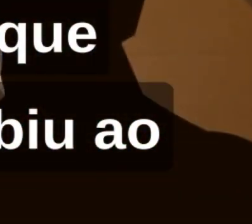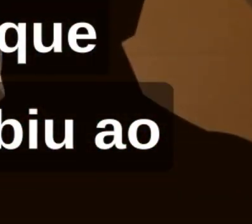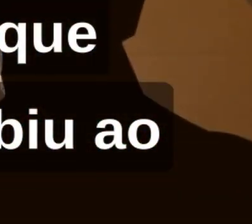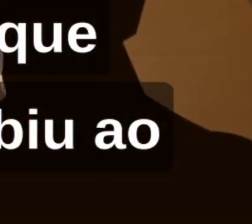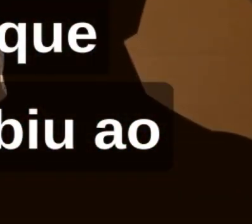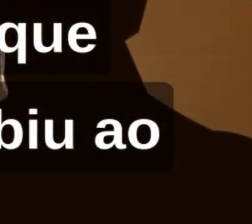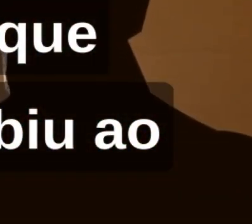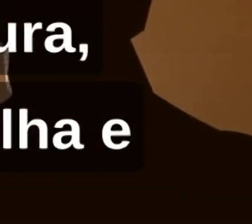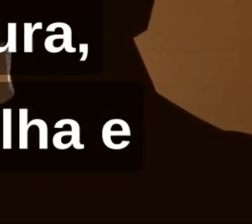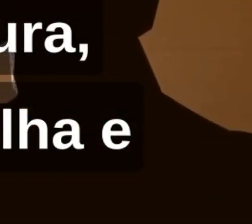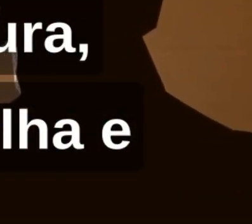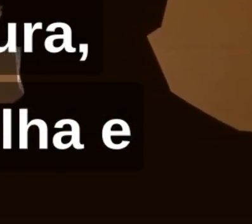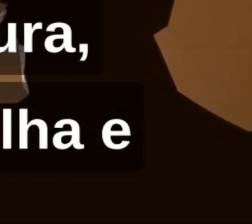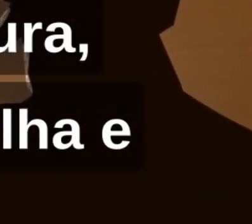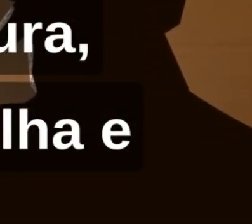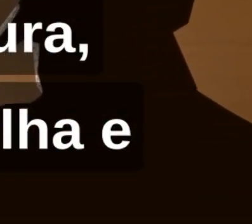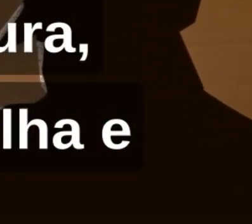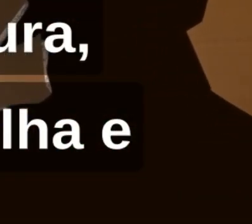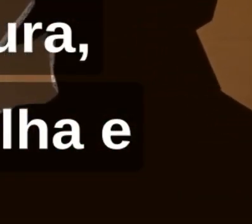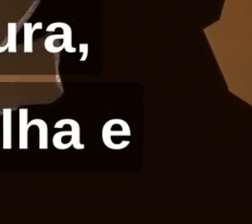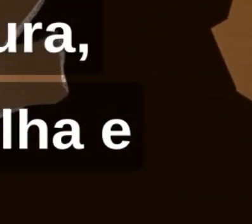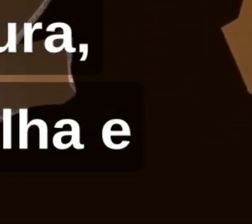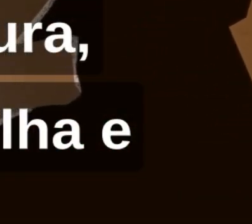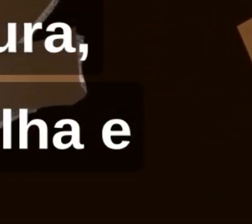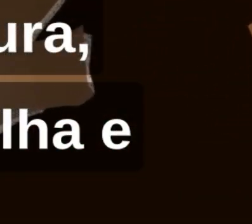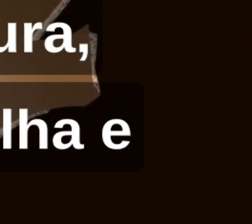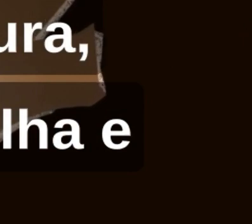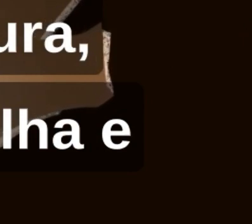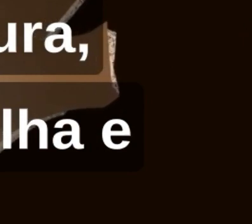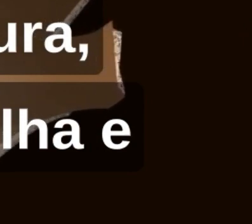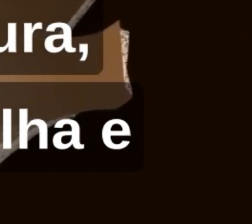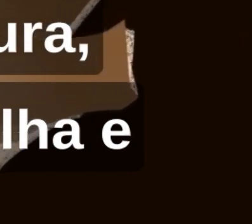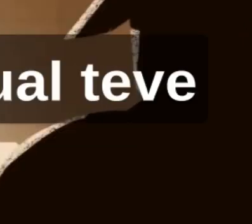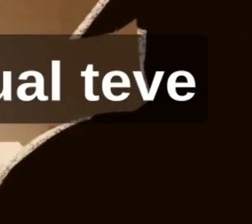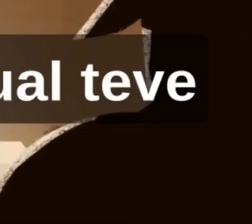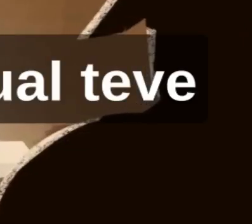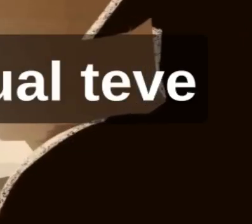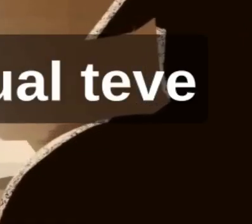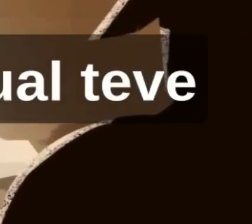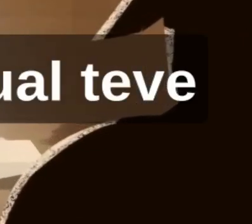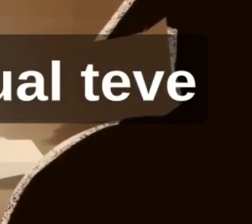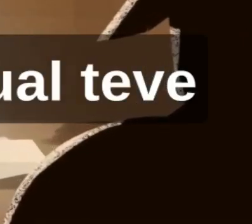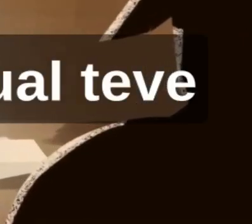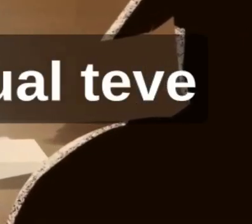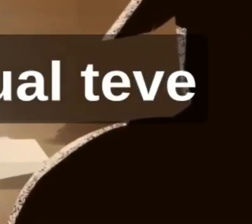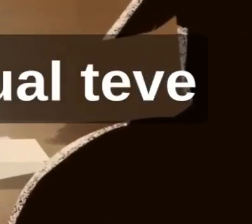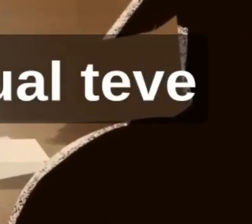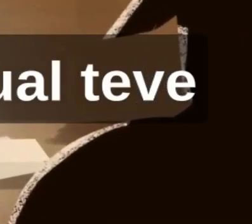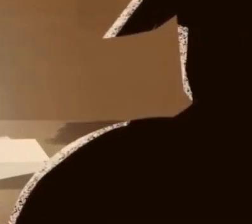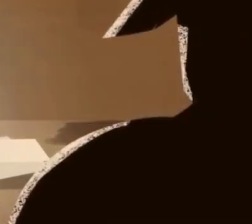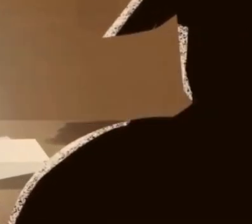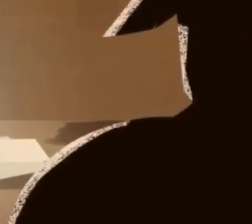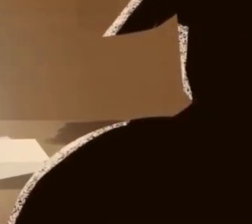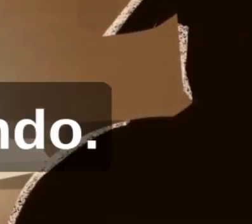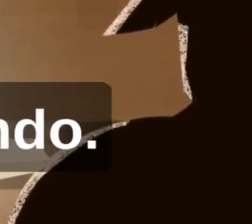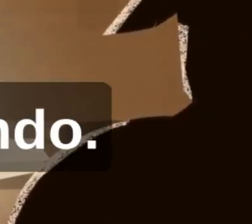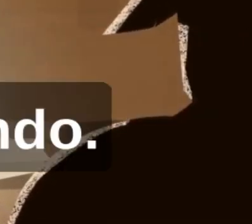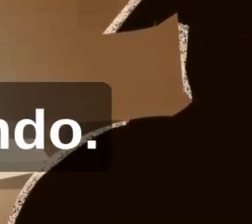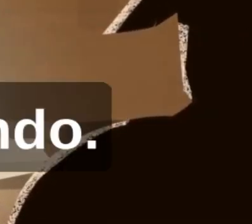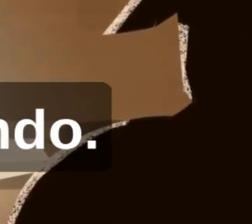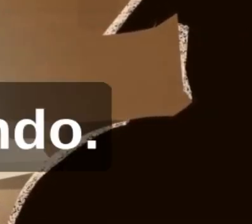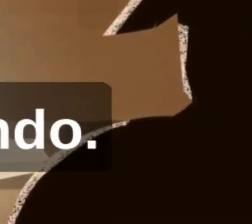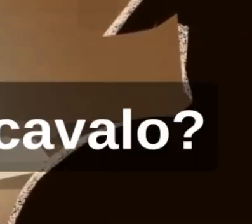Subiu ao sótão e encontrou uma armadura, recuperou uma lança velha e também um escudo amassado, que teve que arrumar. Já